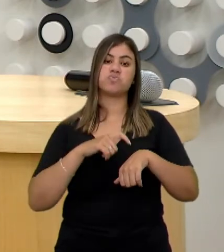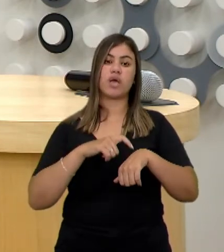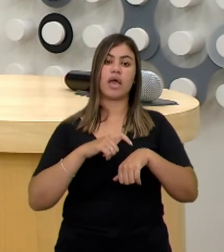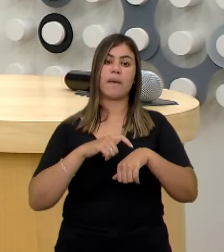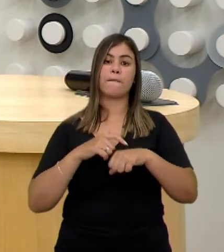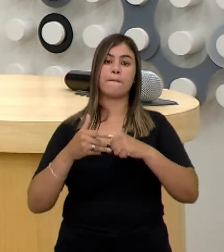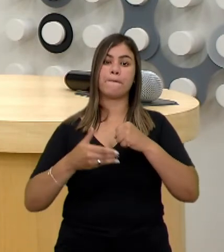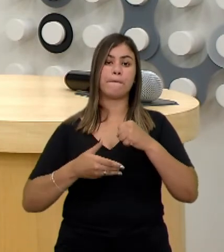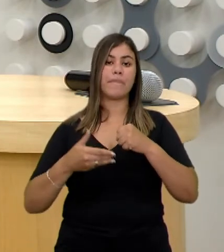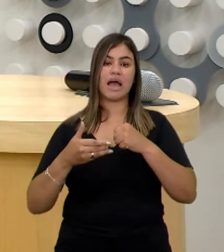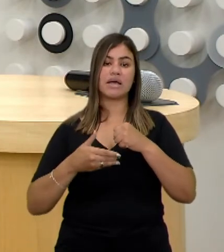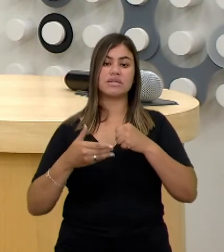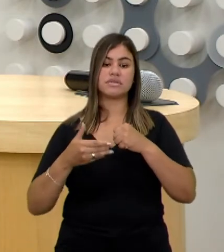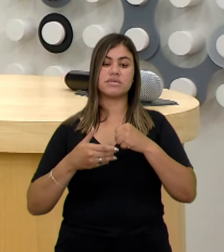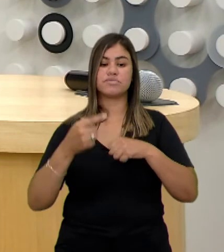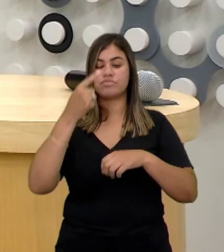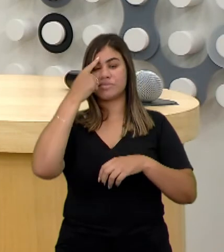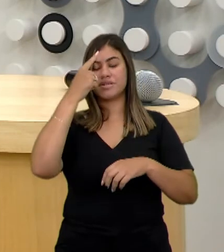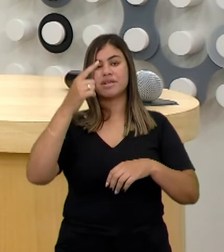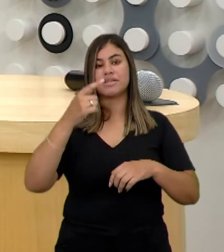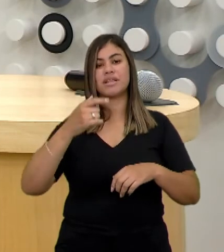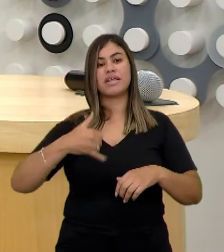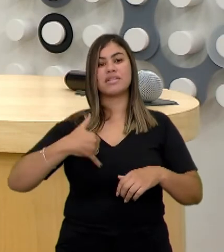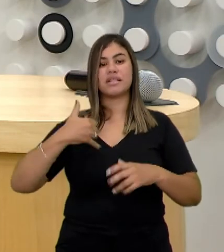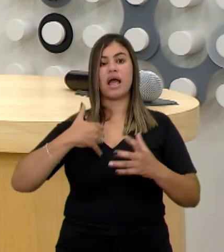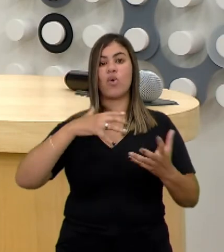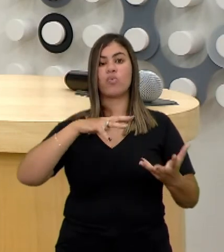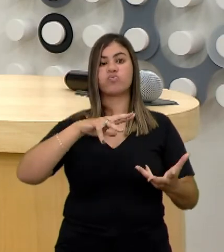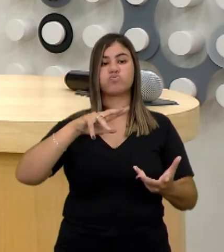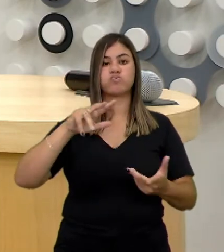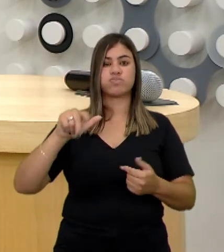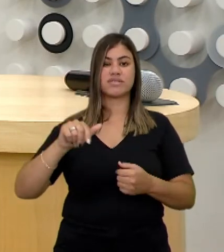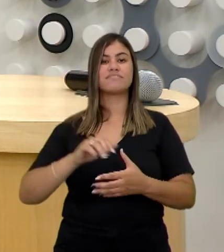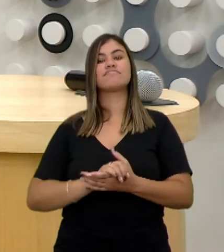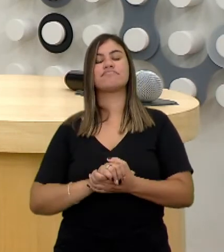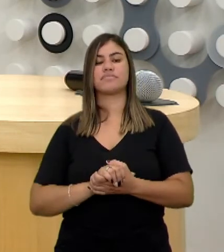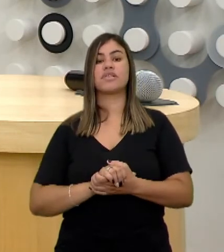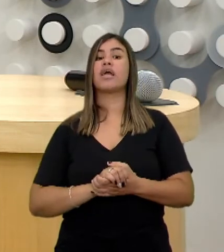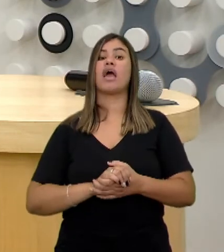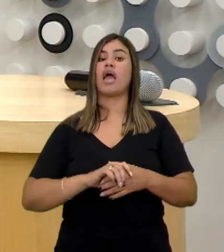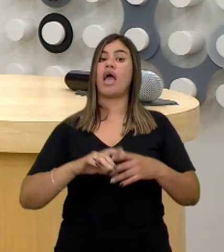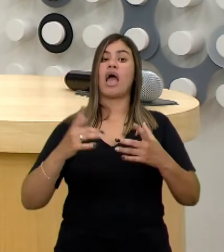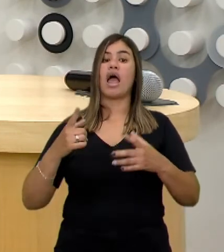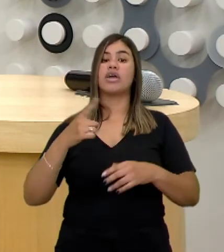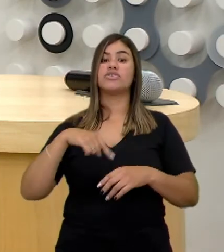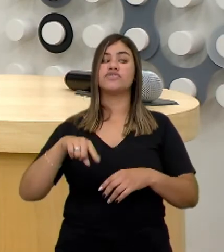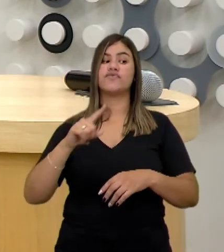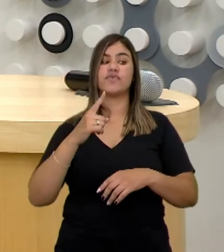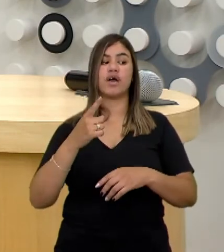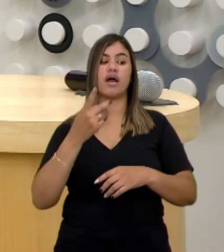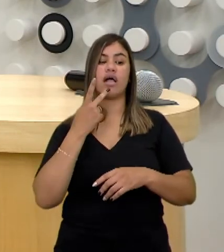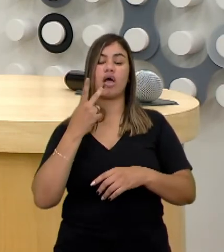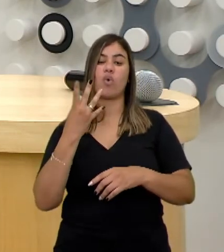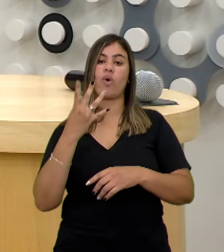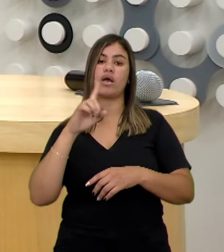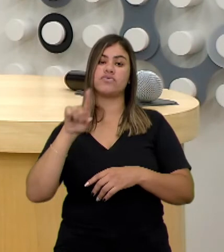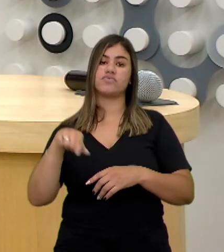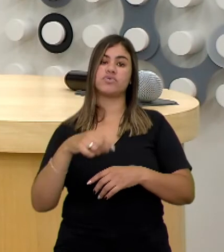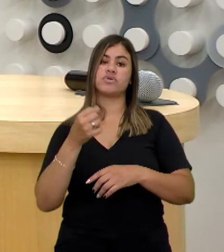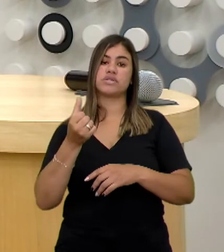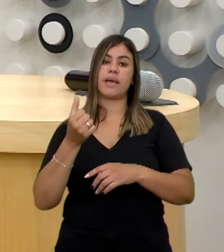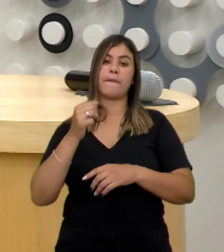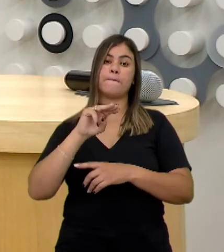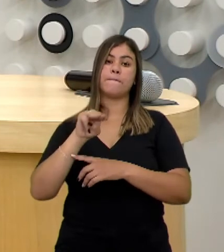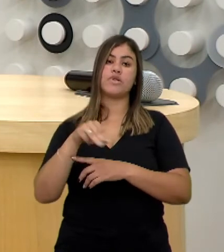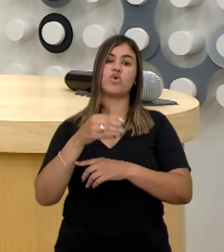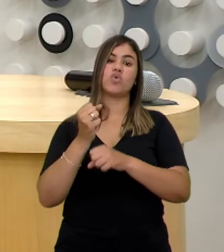todo o período da idade do nosso planeta. A gente está falando de 4,6 bilhões de anos, né, dando uma